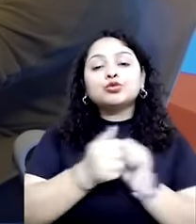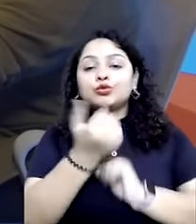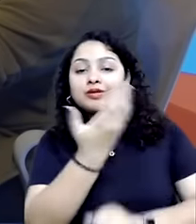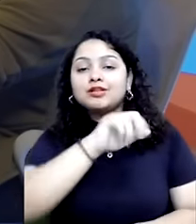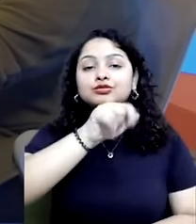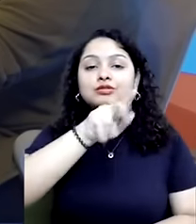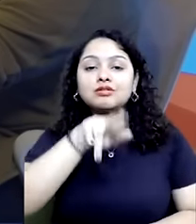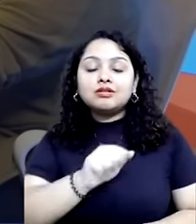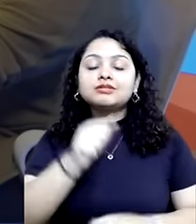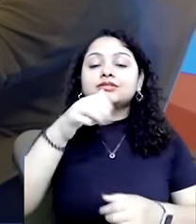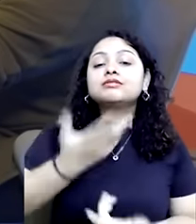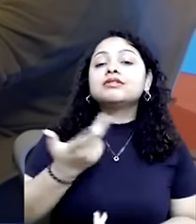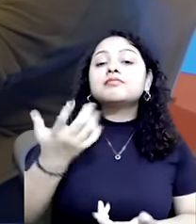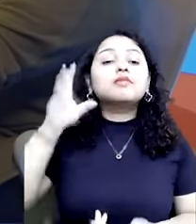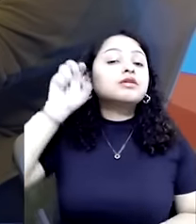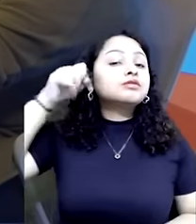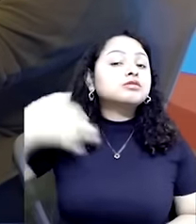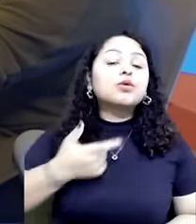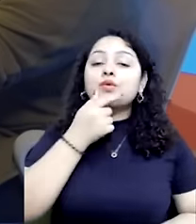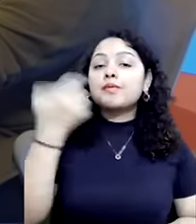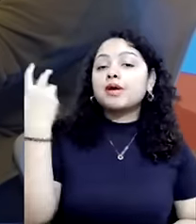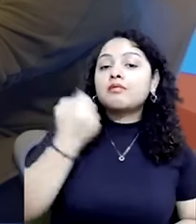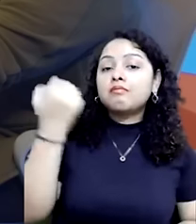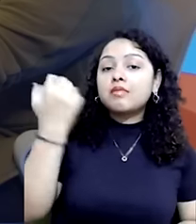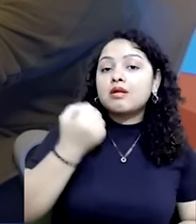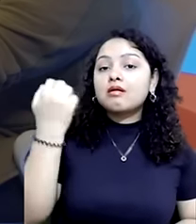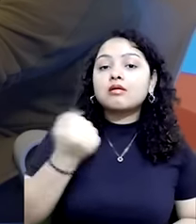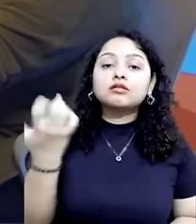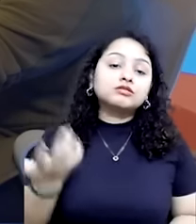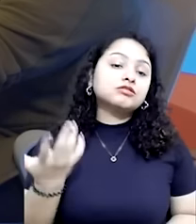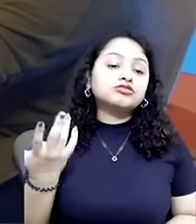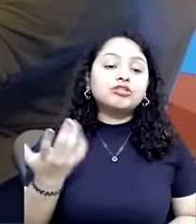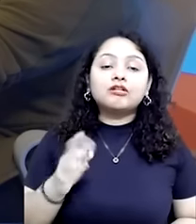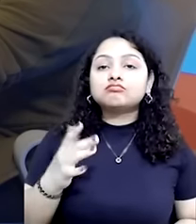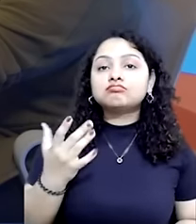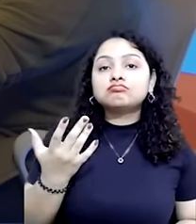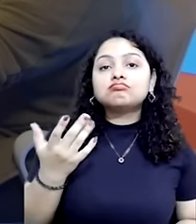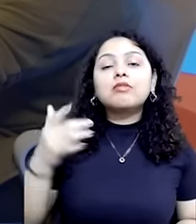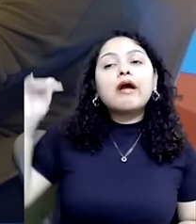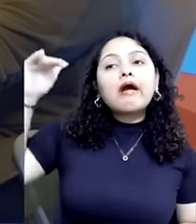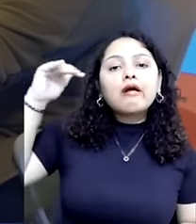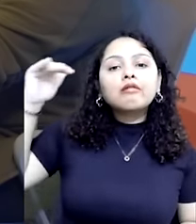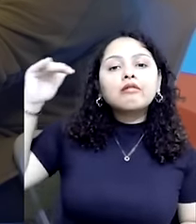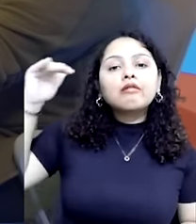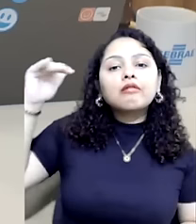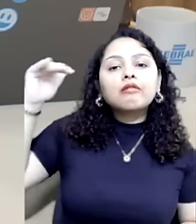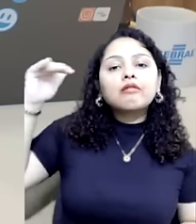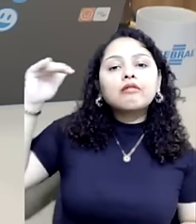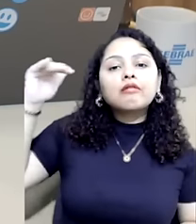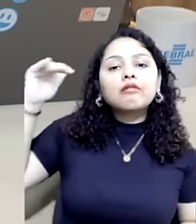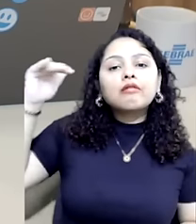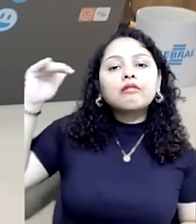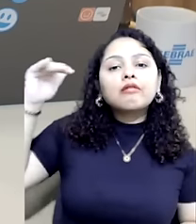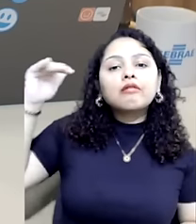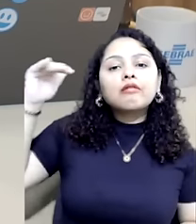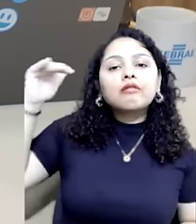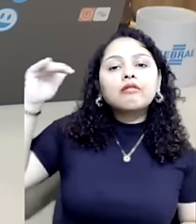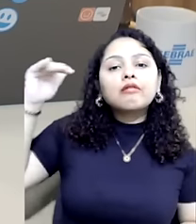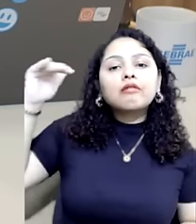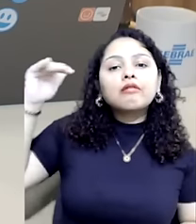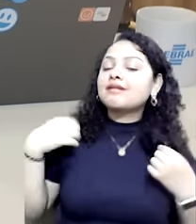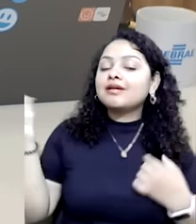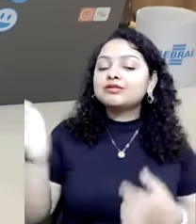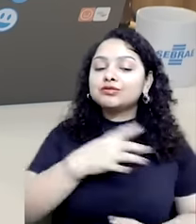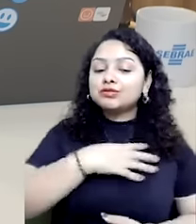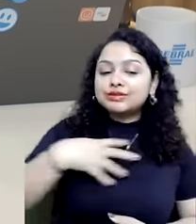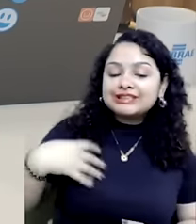negócios aqui minha ao descrevendo eu sou homem branco e de estatura média uso óculos de grau tô usando uma camisa azul com